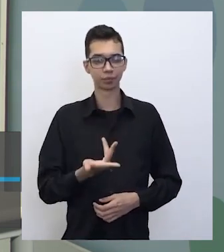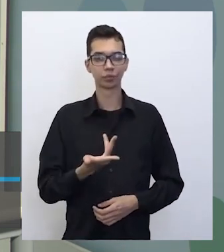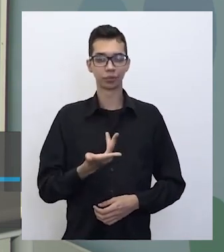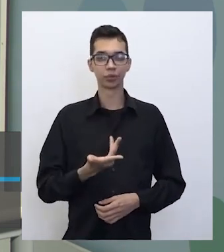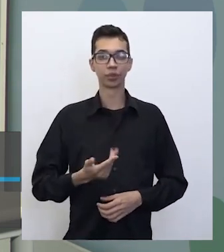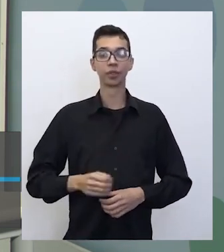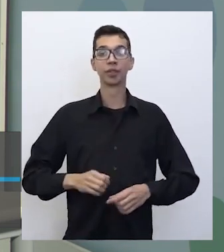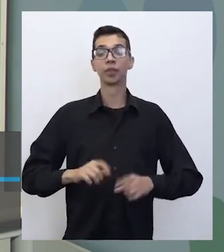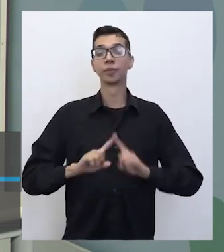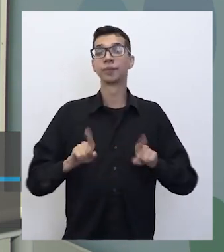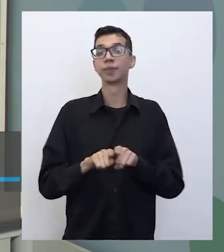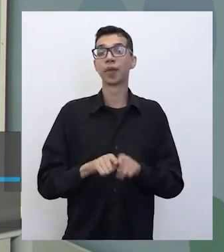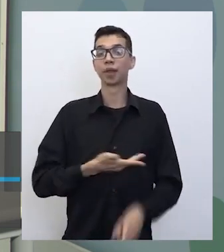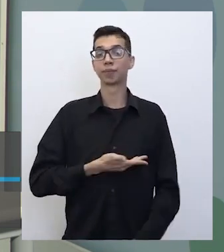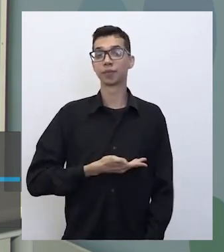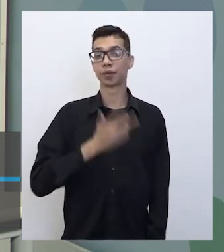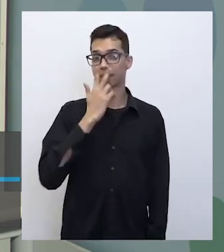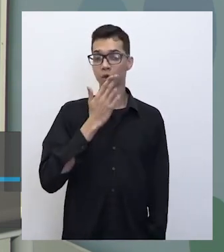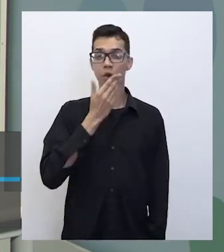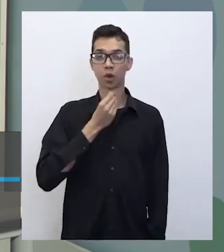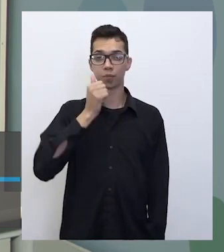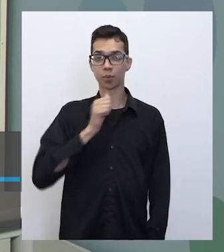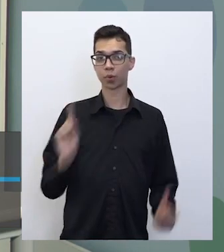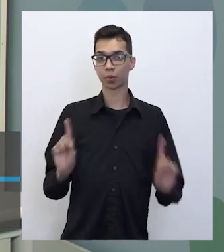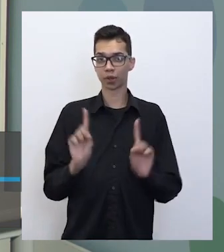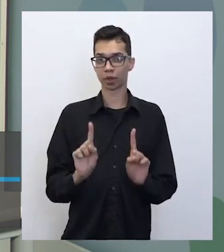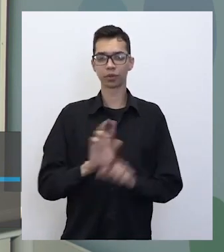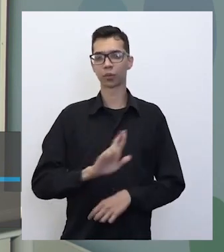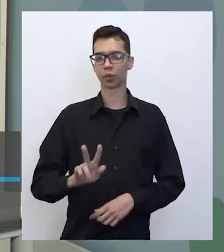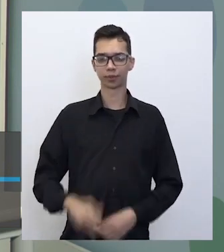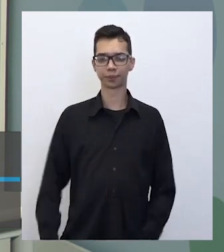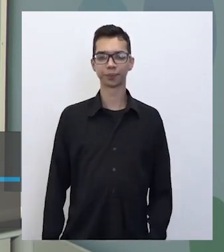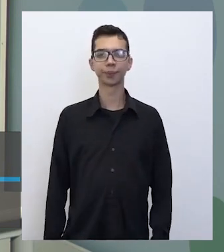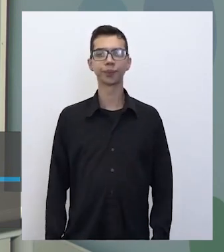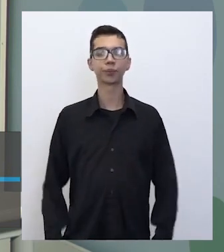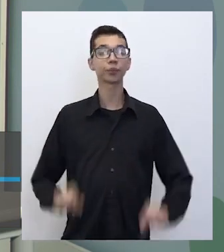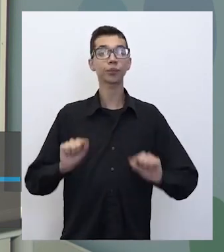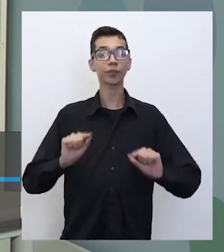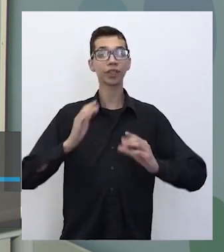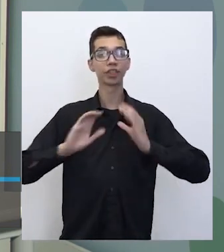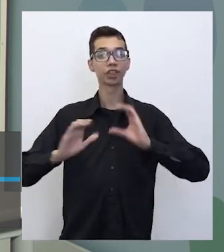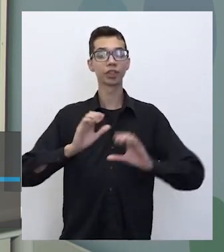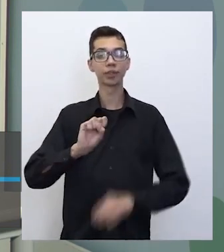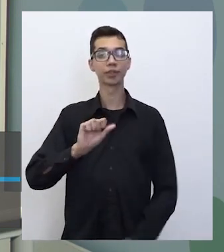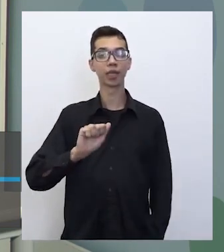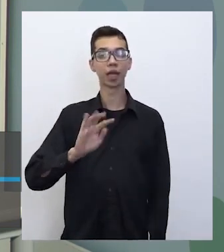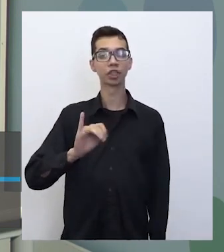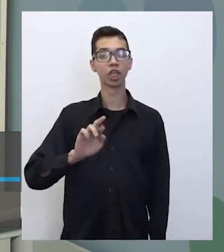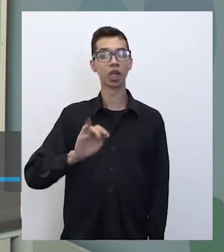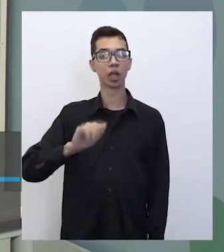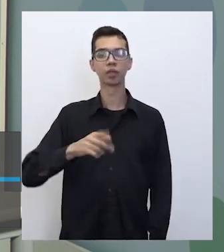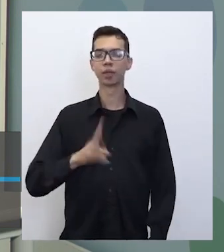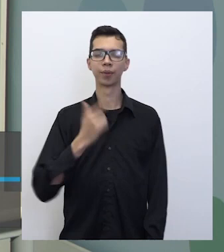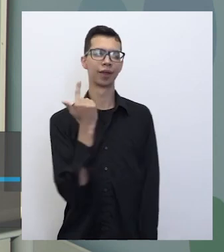amizade que tem uma mulher por um homem. Não é o lírico masculino, é o lírico feminino. As cantigas satíricas, elas são cantigas de deboche,